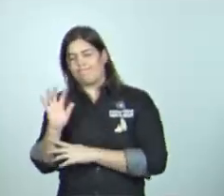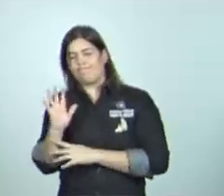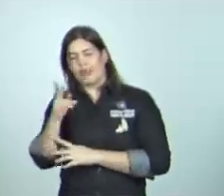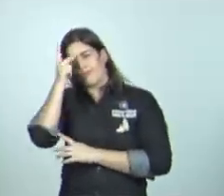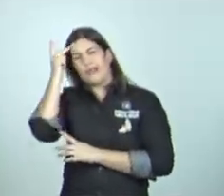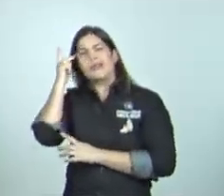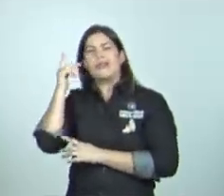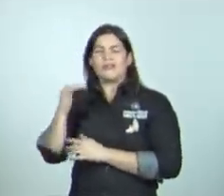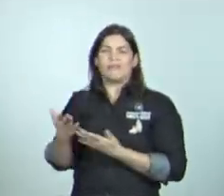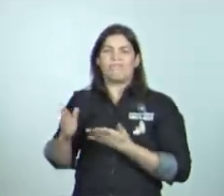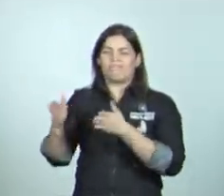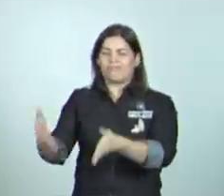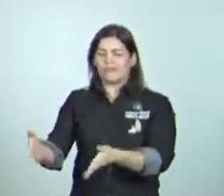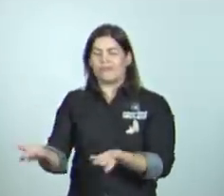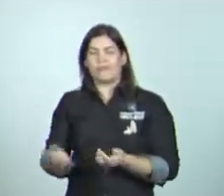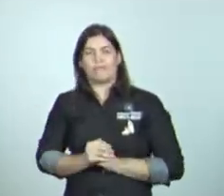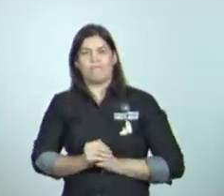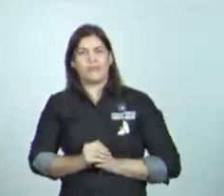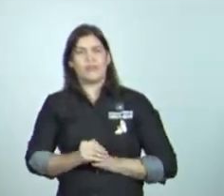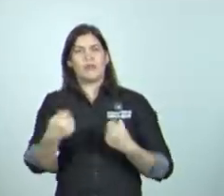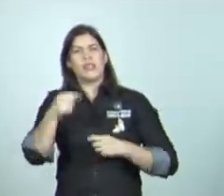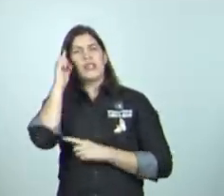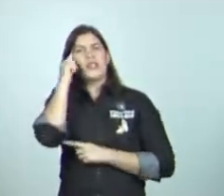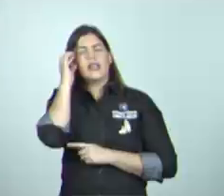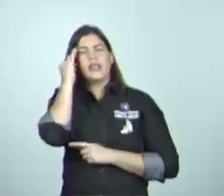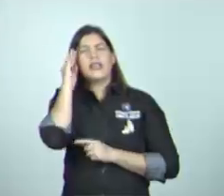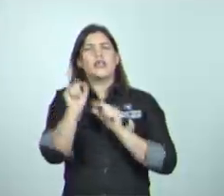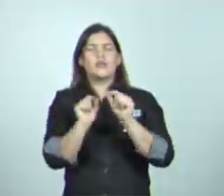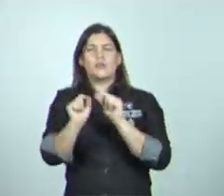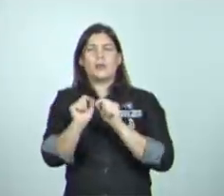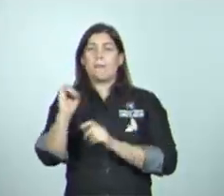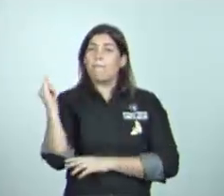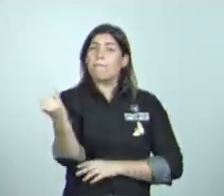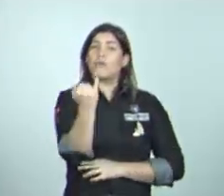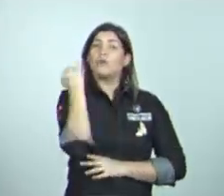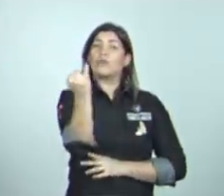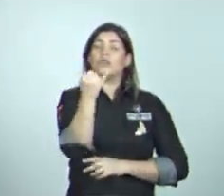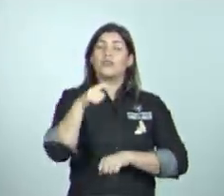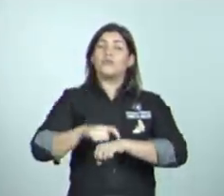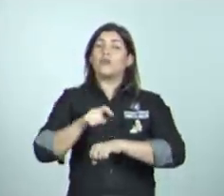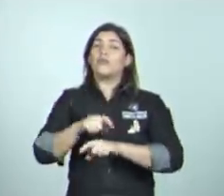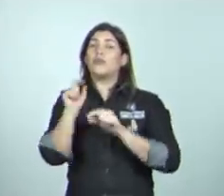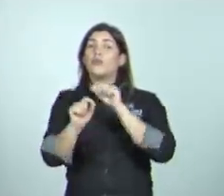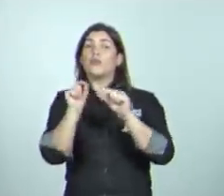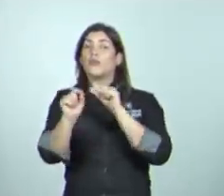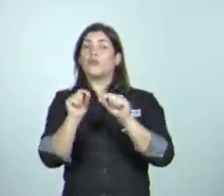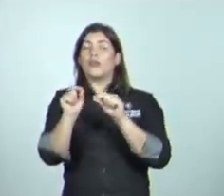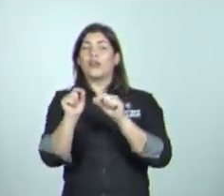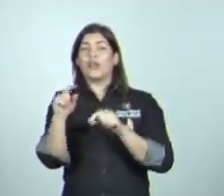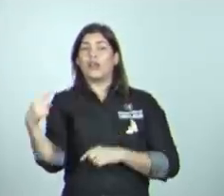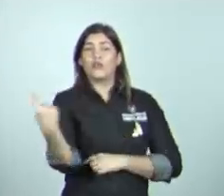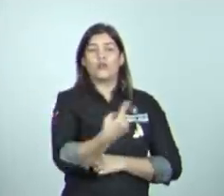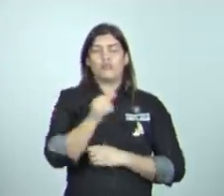diante desse quadro que a gente precisa entender que uma das coisas mais importantes que a gente tem nesse momento é a